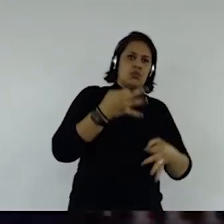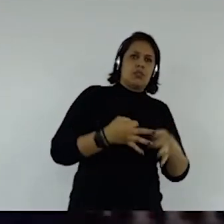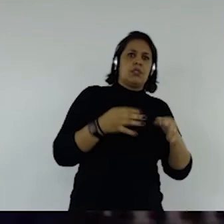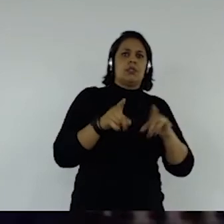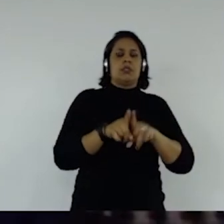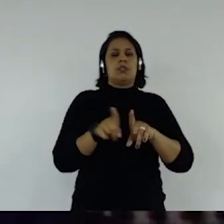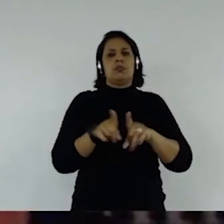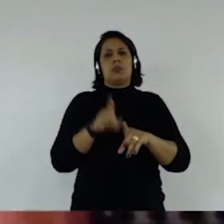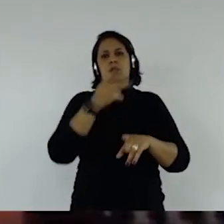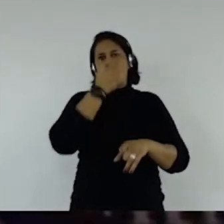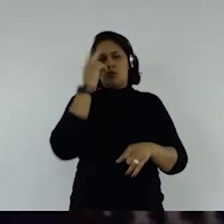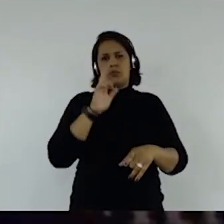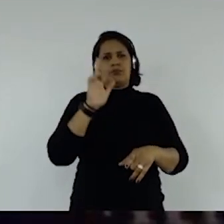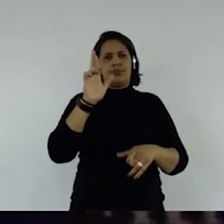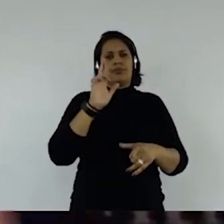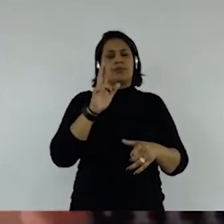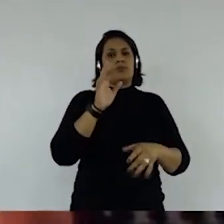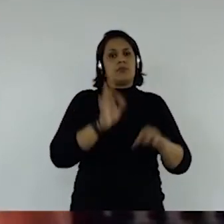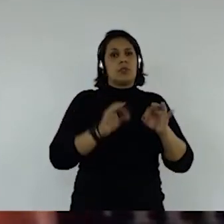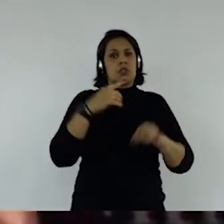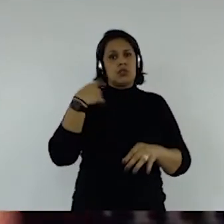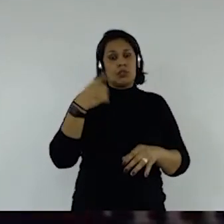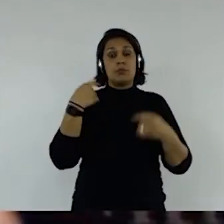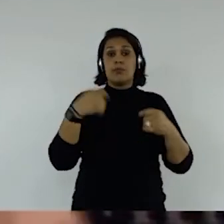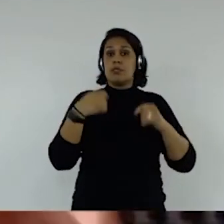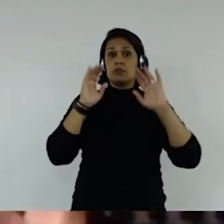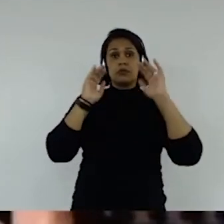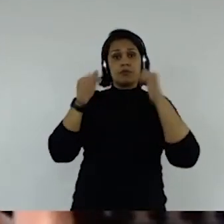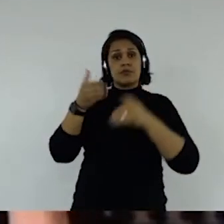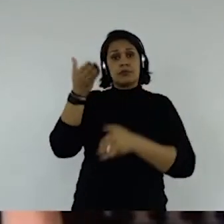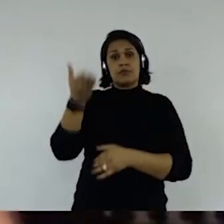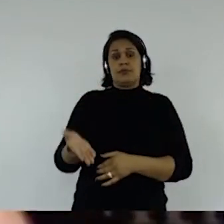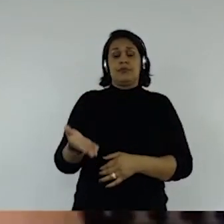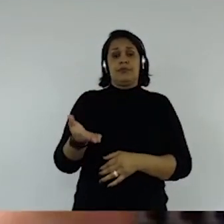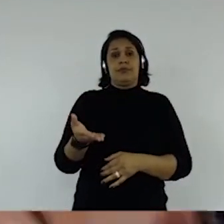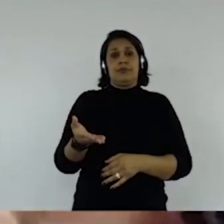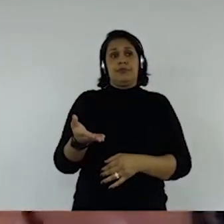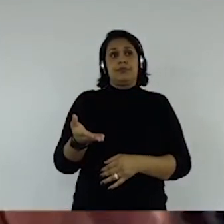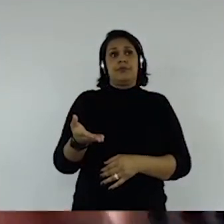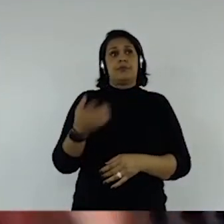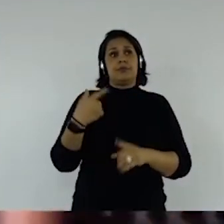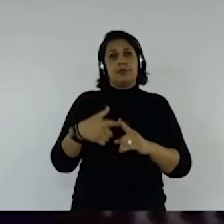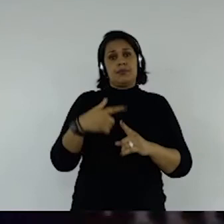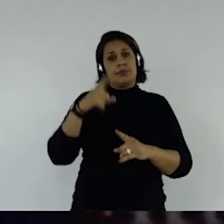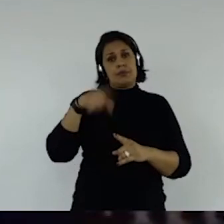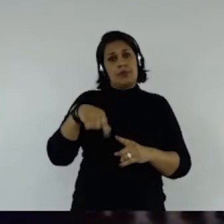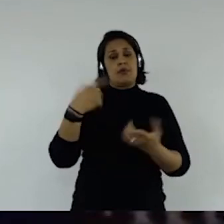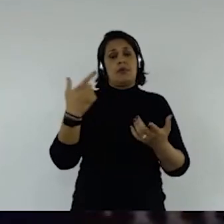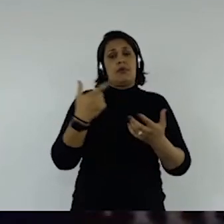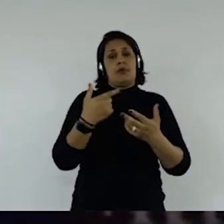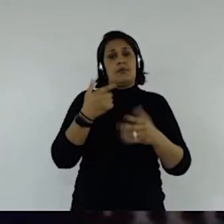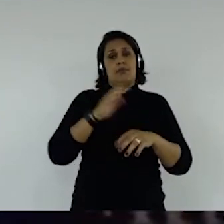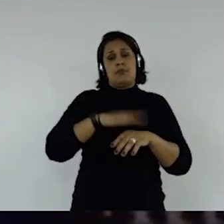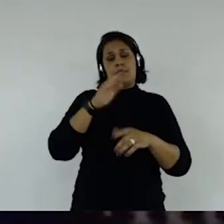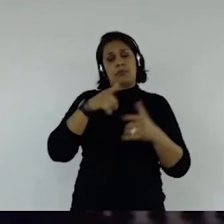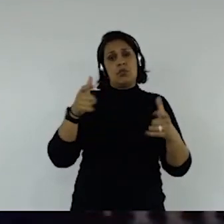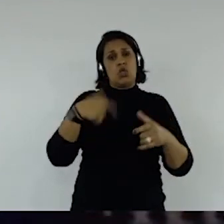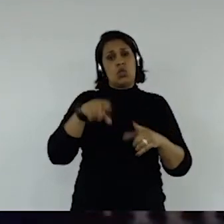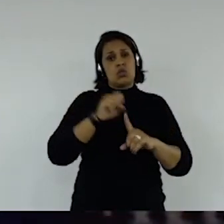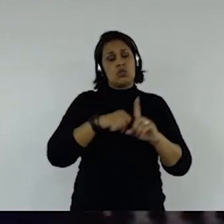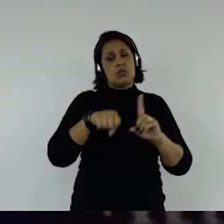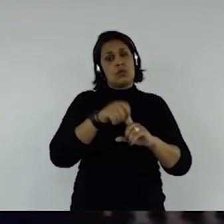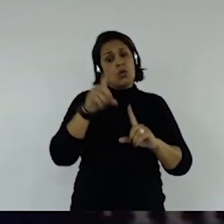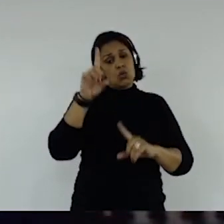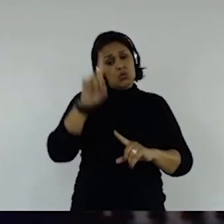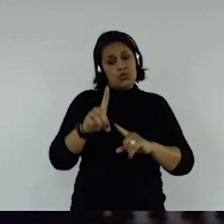do aplicador do direito, de ter uma visão no próximo. Porque esse é a grande questão que a gente tem que vencer numa sociedade como a nossa. E o